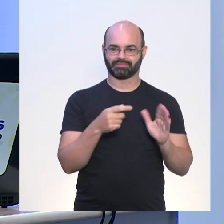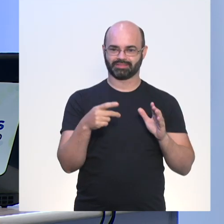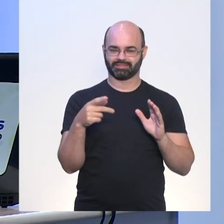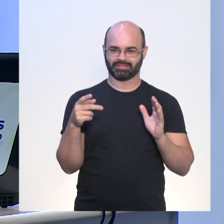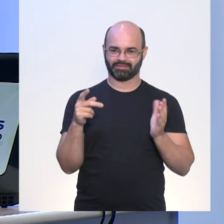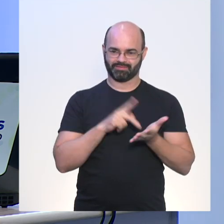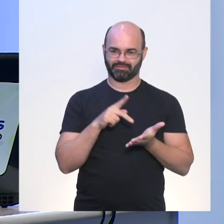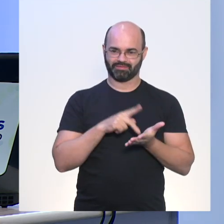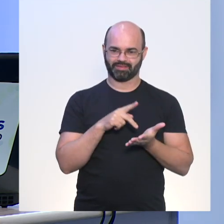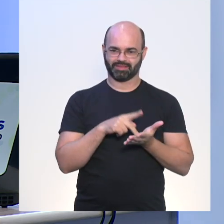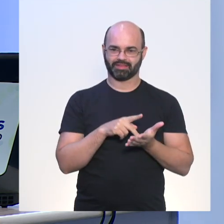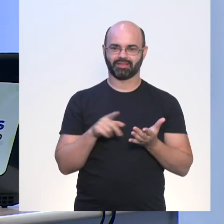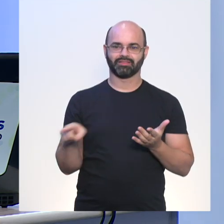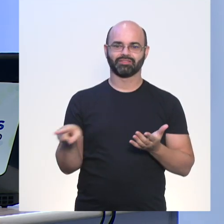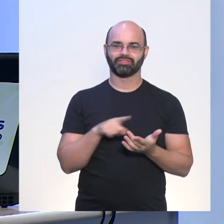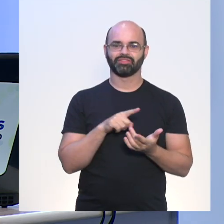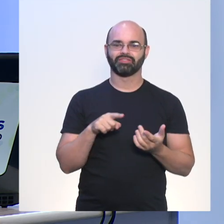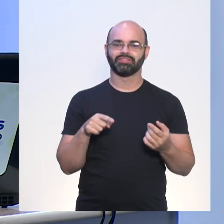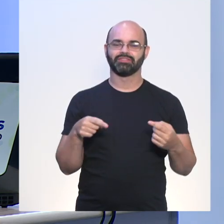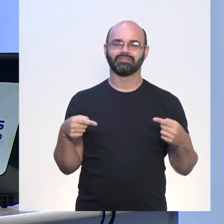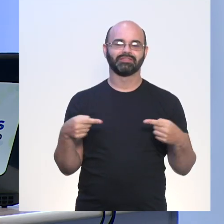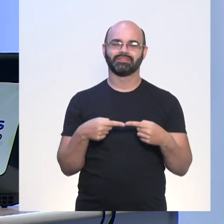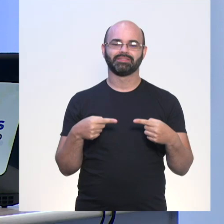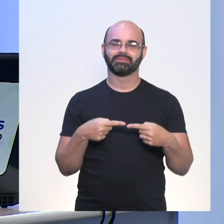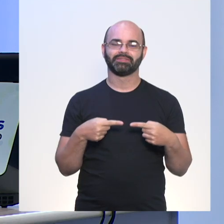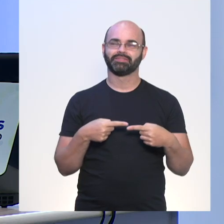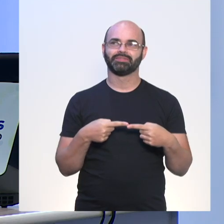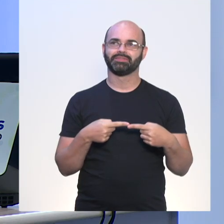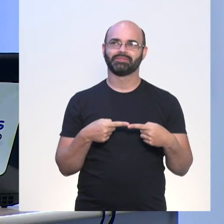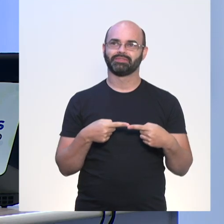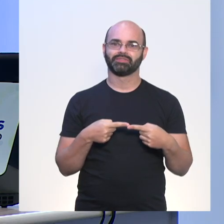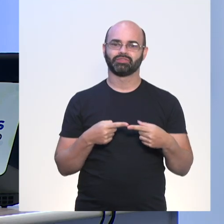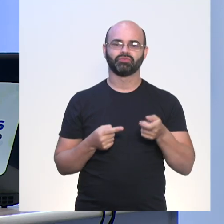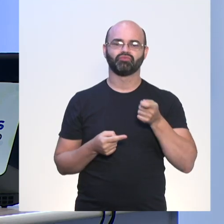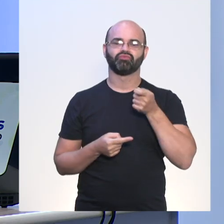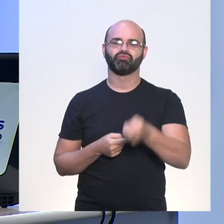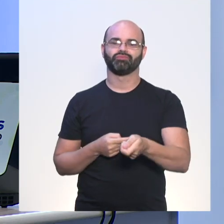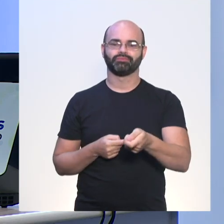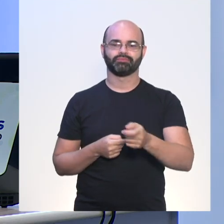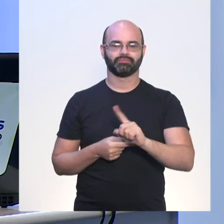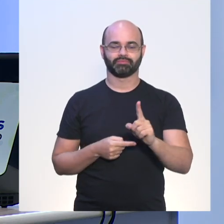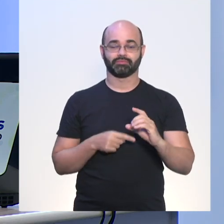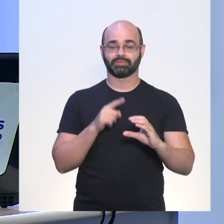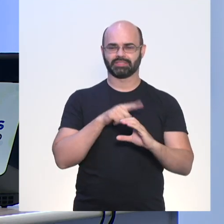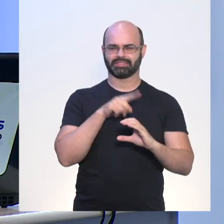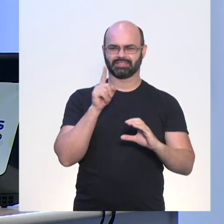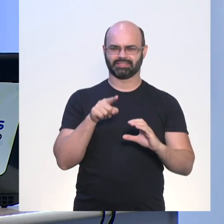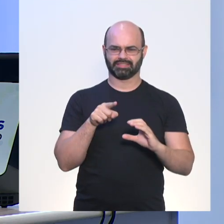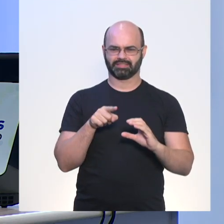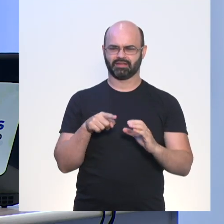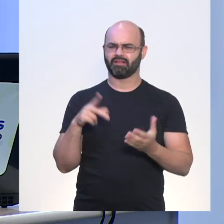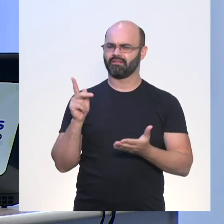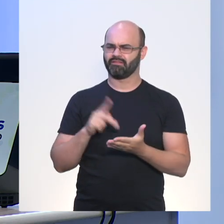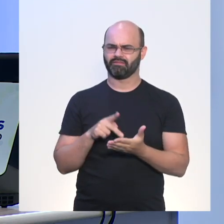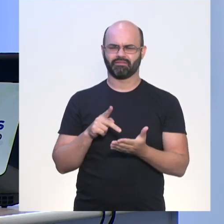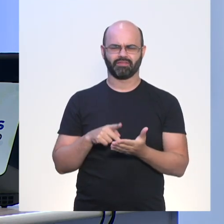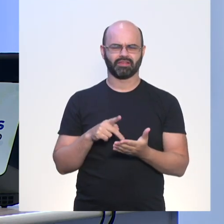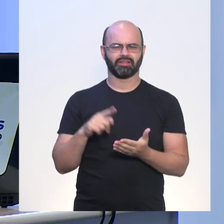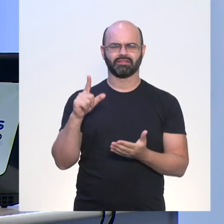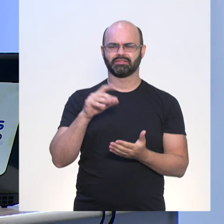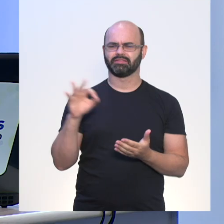verdade uma relação de dominação, como se a ciência dominasse a verdade